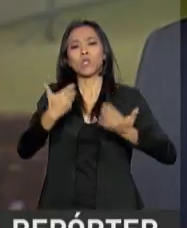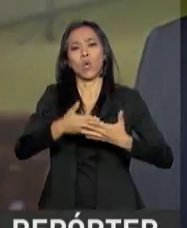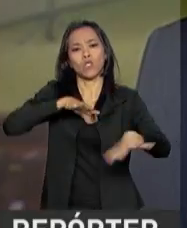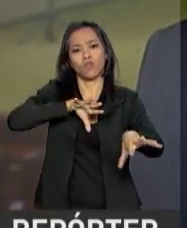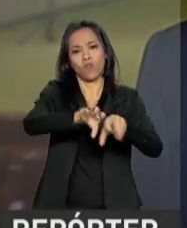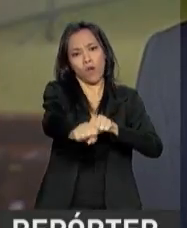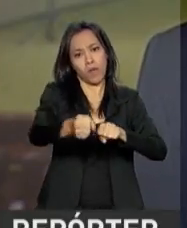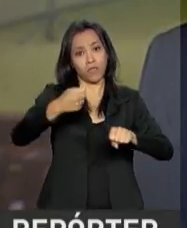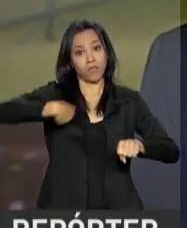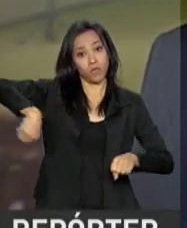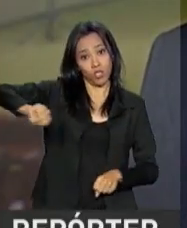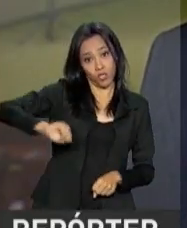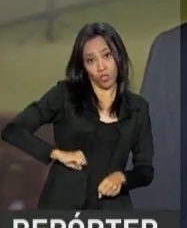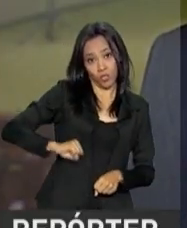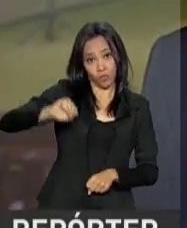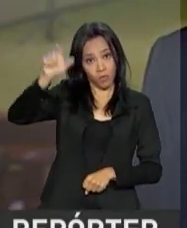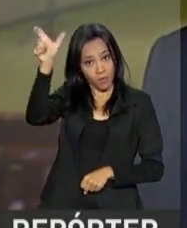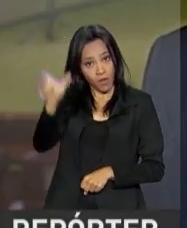Brasil e foi criada em